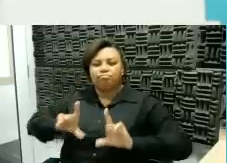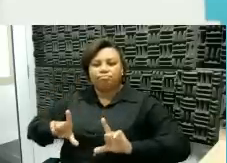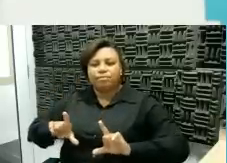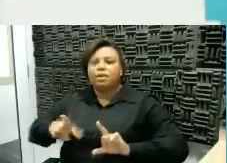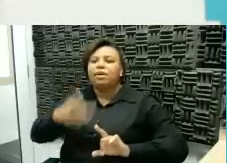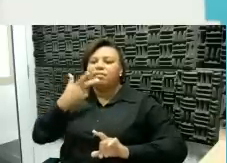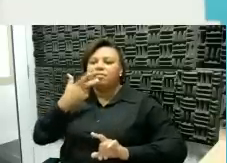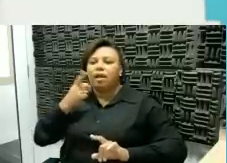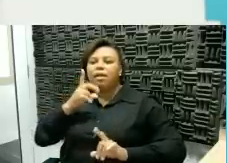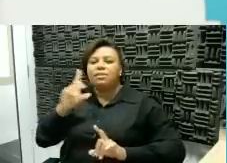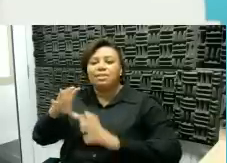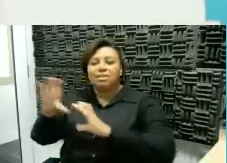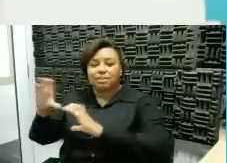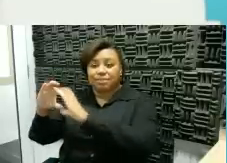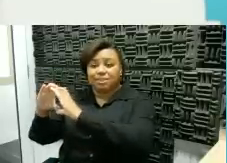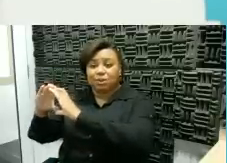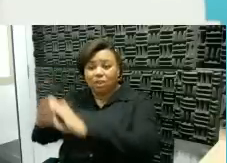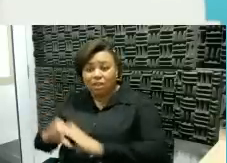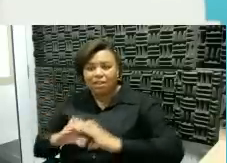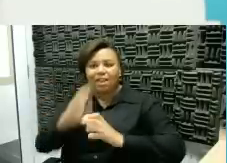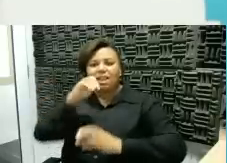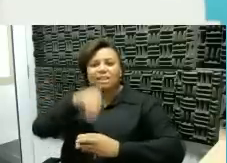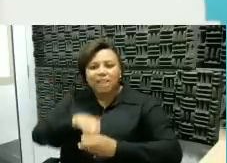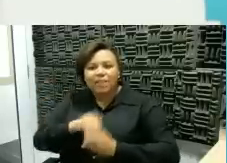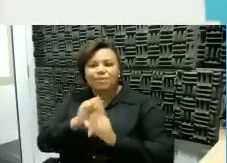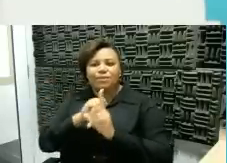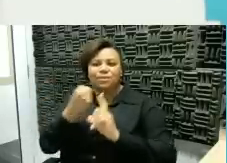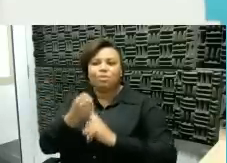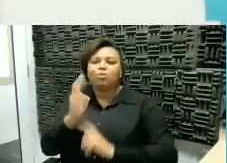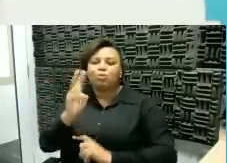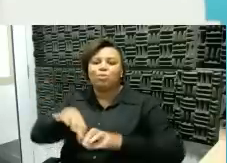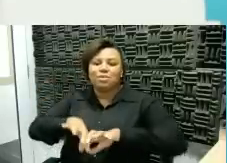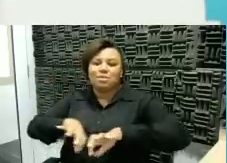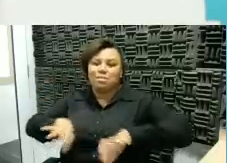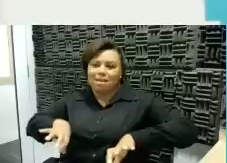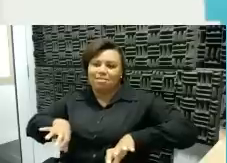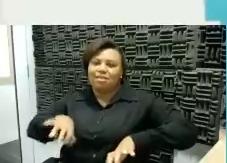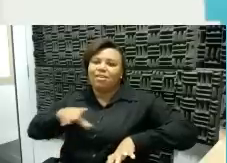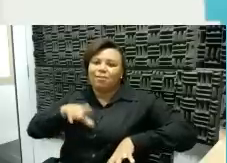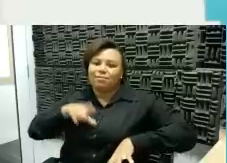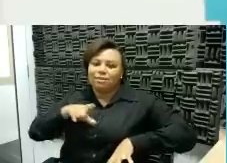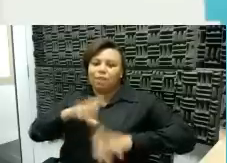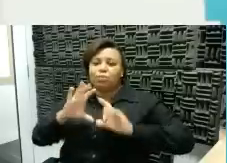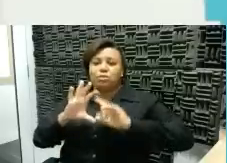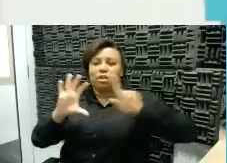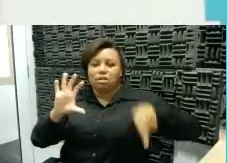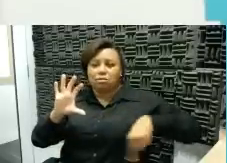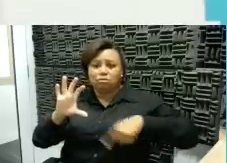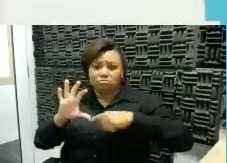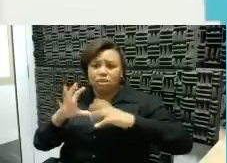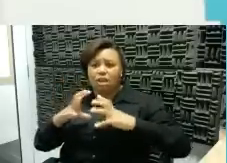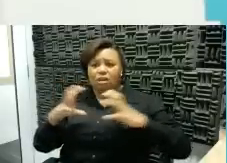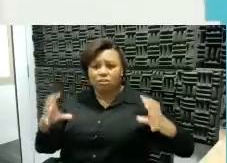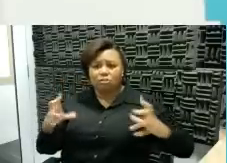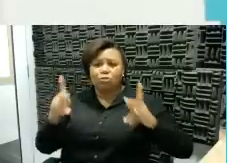ele continua separado né Eu tenho um círculo grande de pessoas vivendo em sociedade eu trago